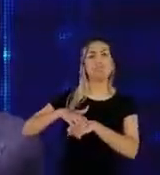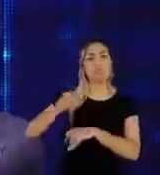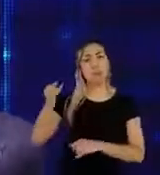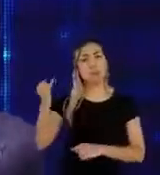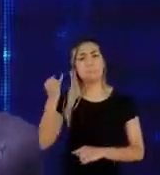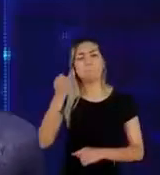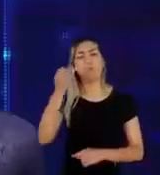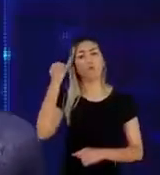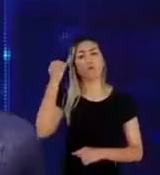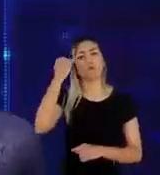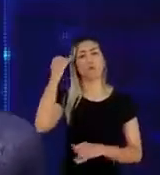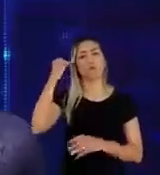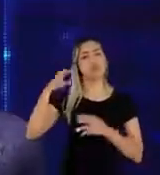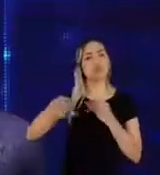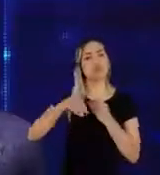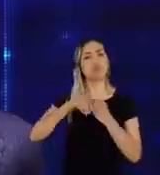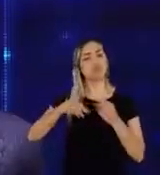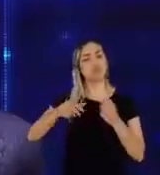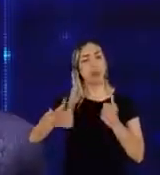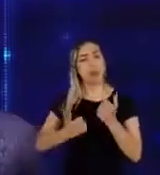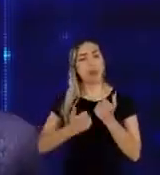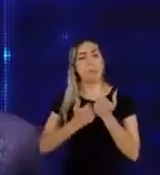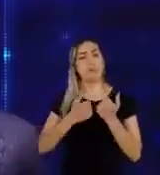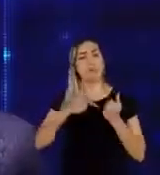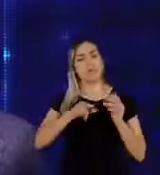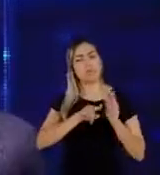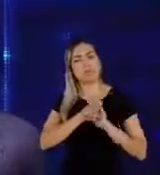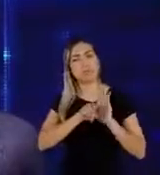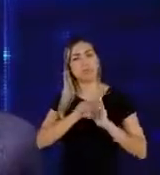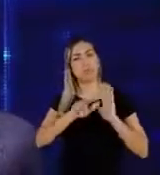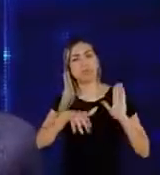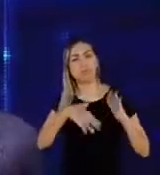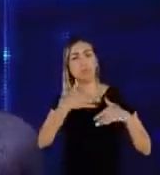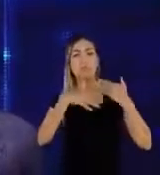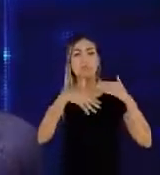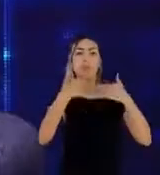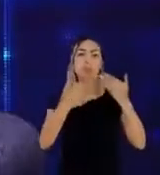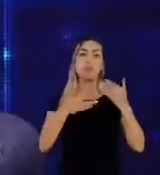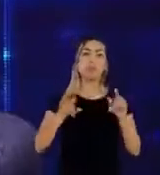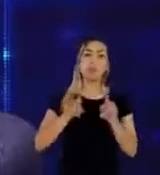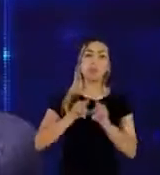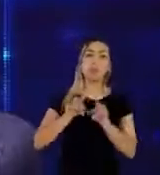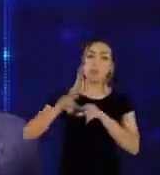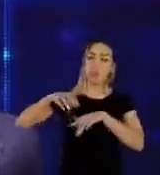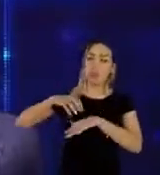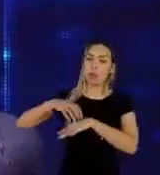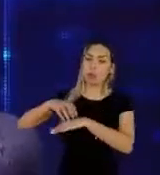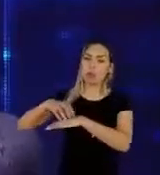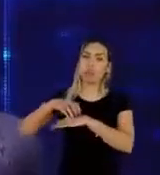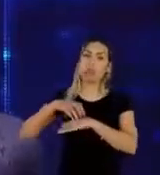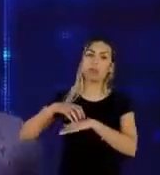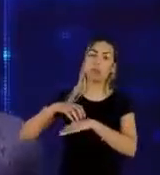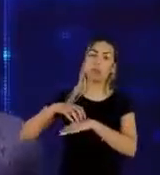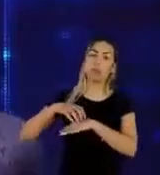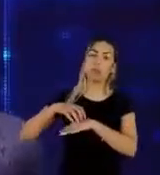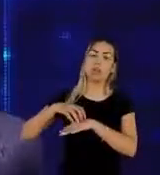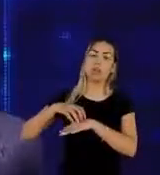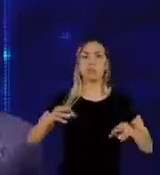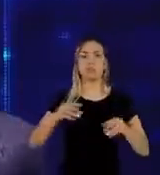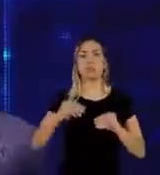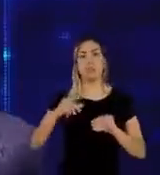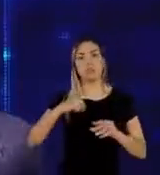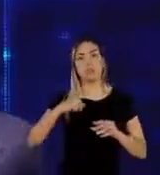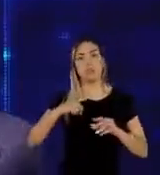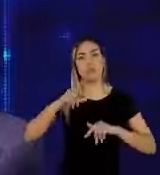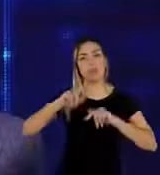fomento, né, à pesquisa e desenvolvimento, né, e os agentes, e com todo o aporte, né, com todos os recursos